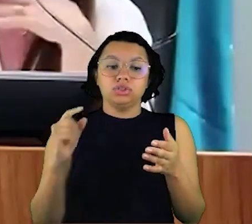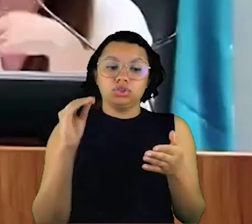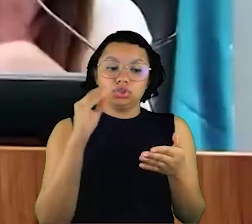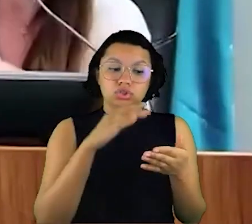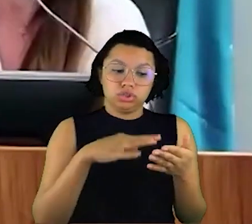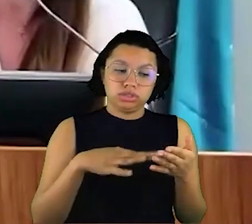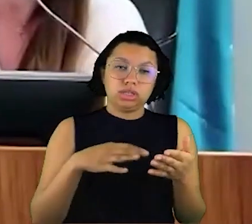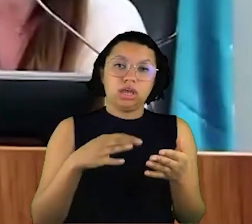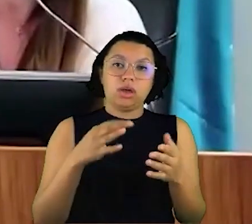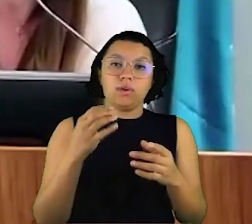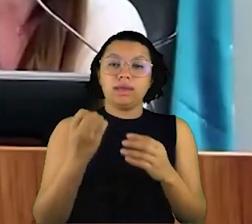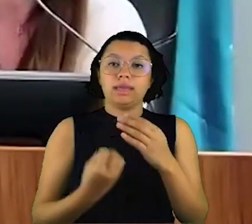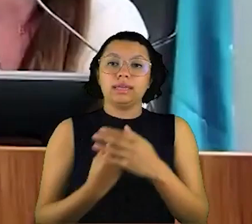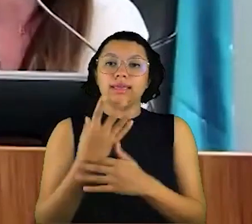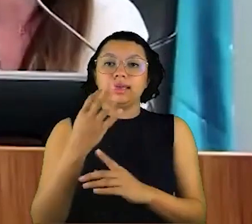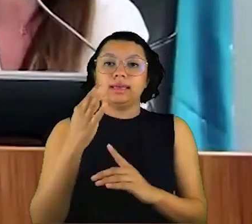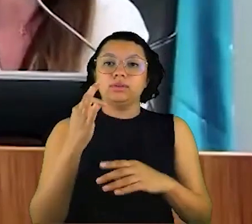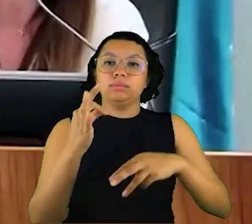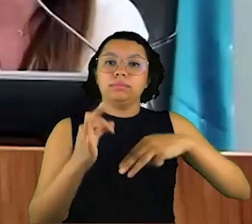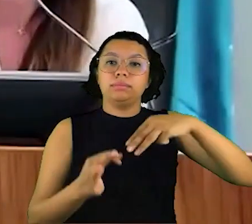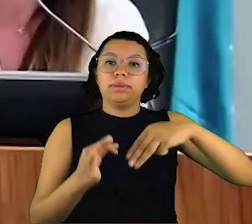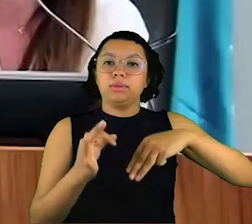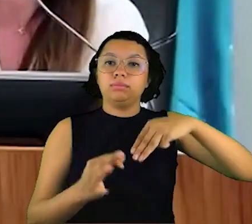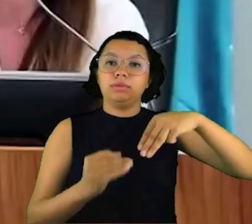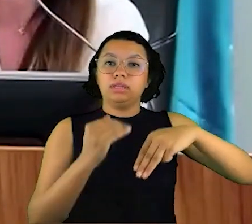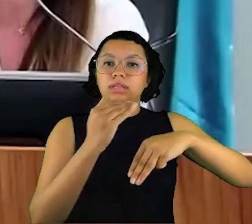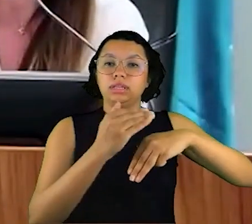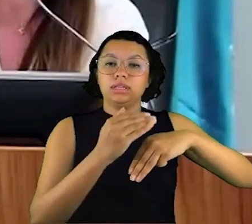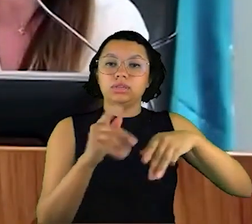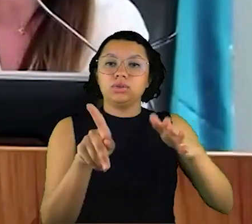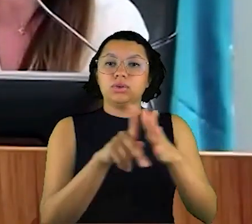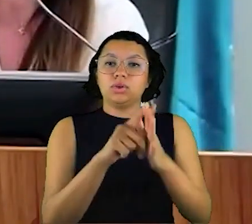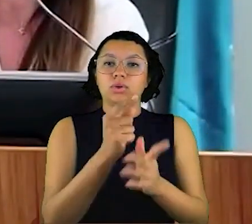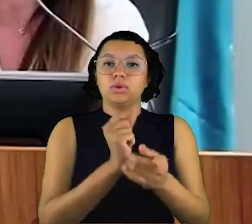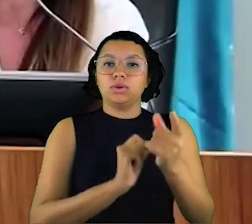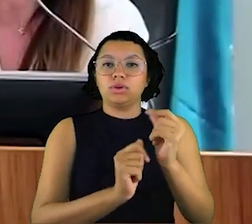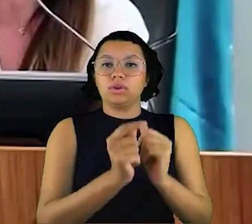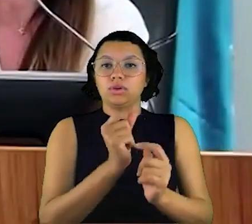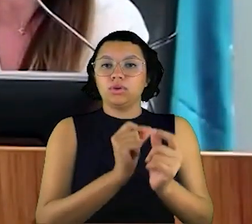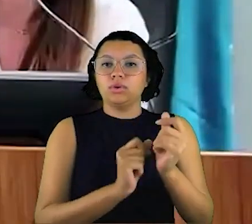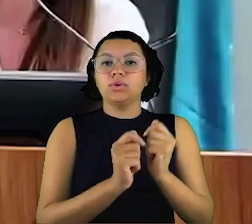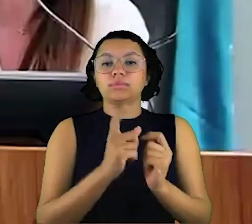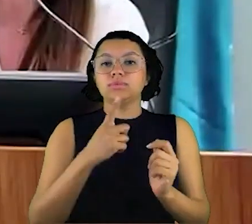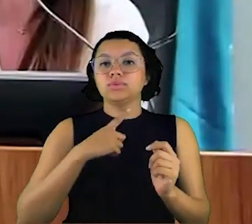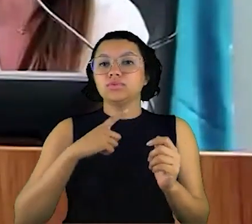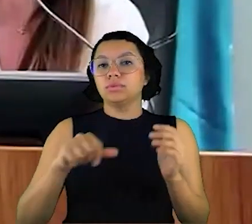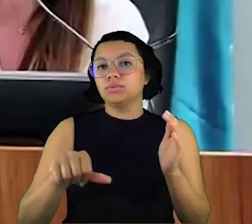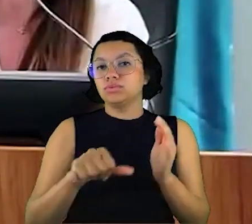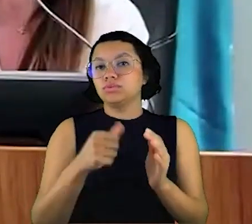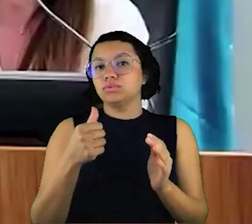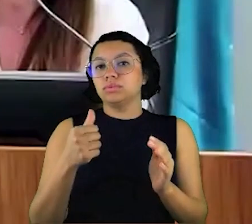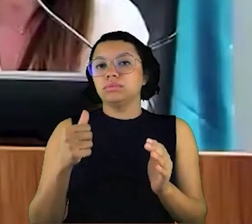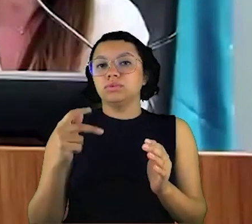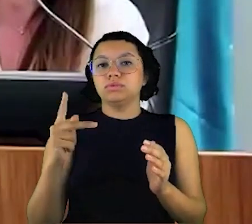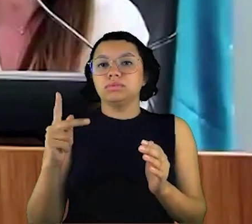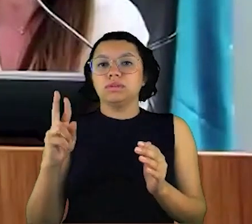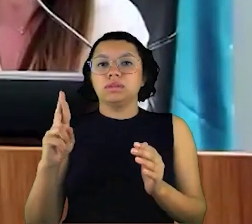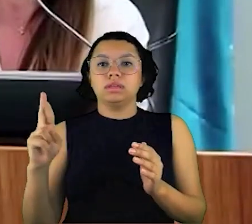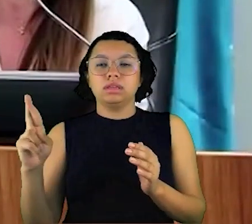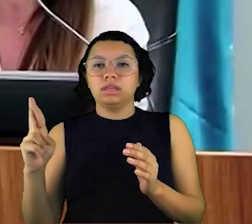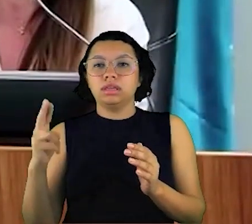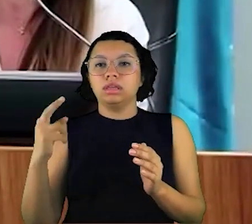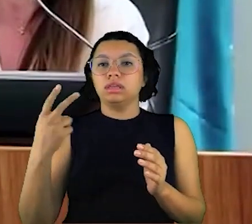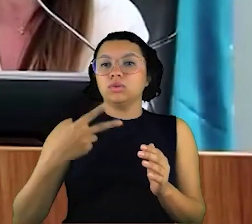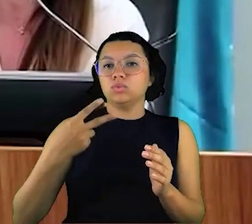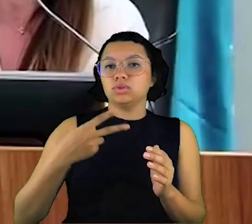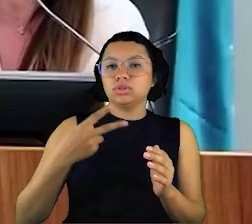pelo ministro da Economia. Não é nem pelo PGFN, é pelo ministro da Economia. Nós tivemos um primeiro de PLR e agora